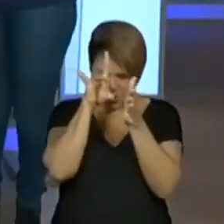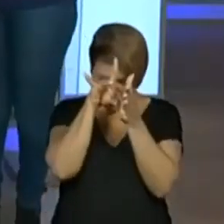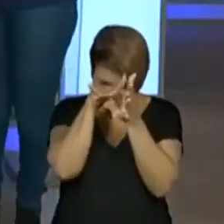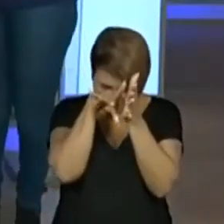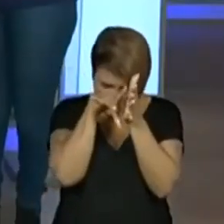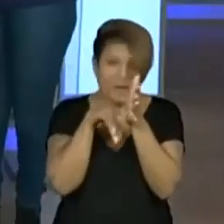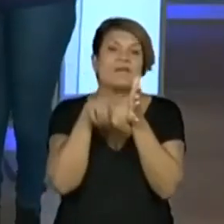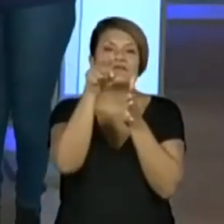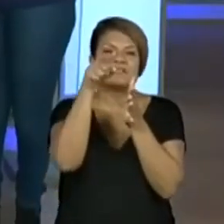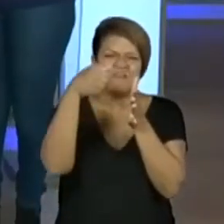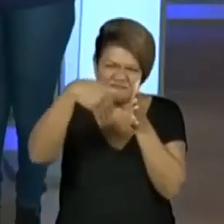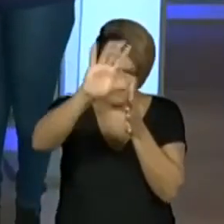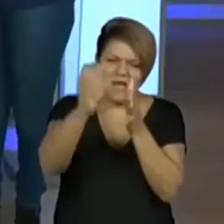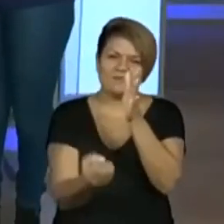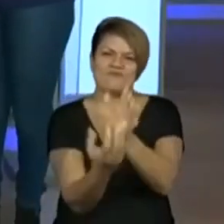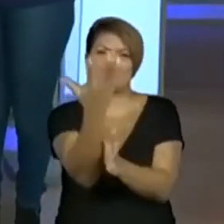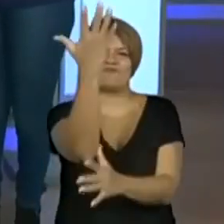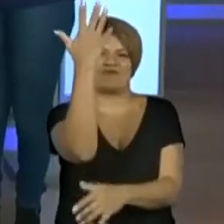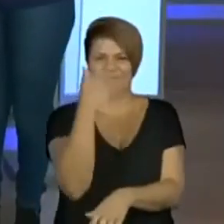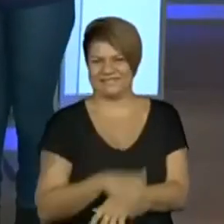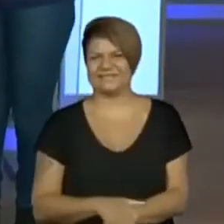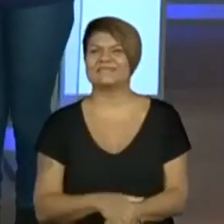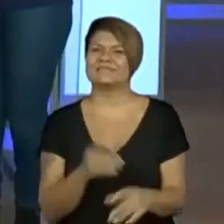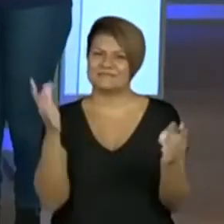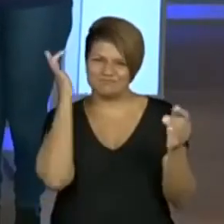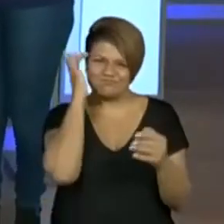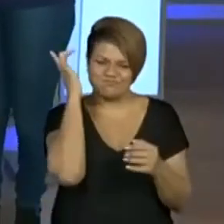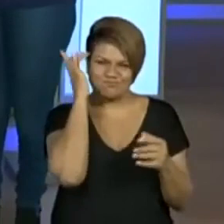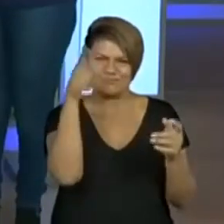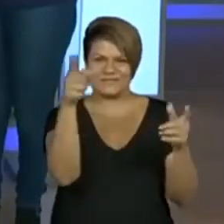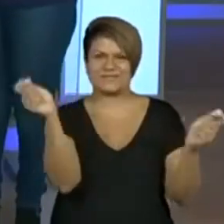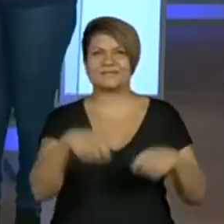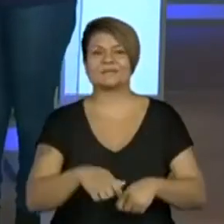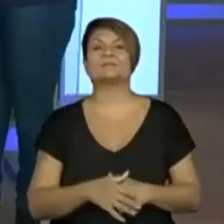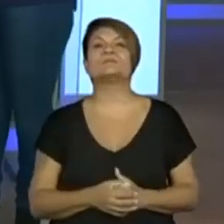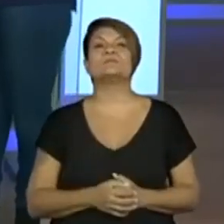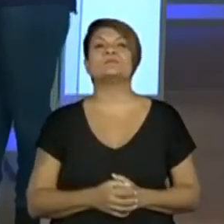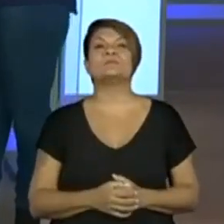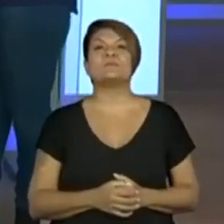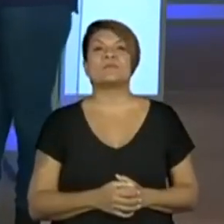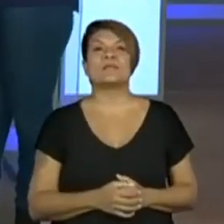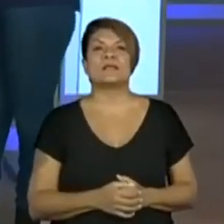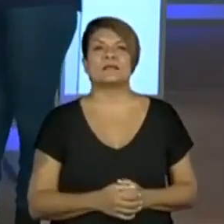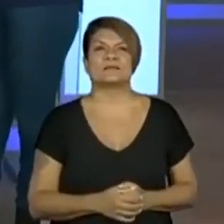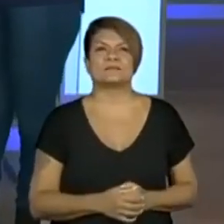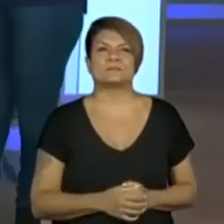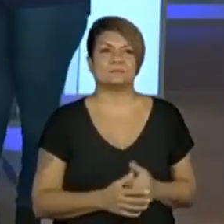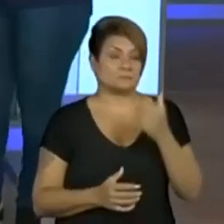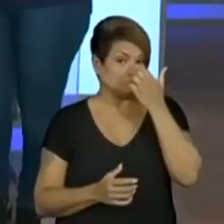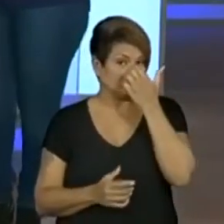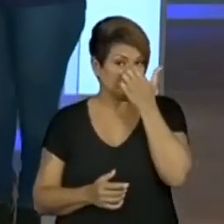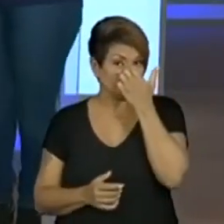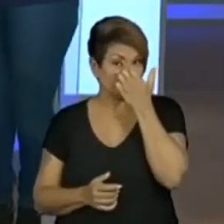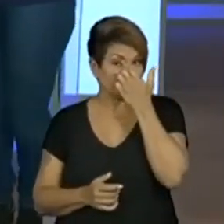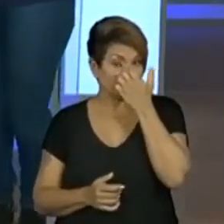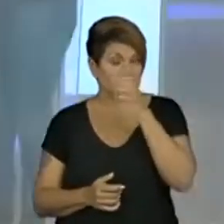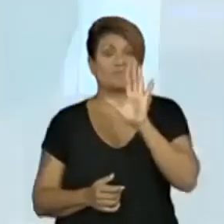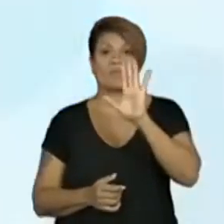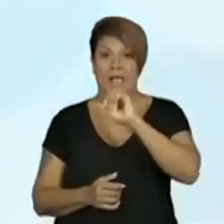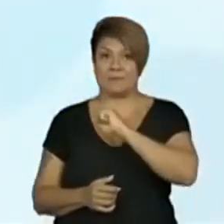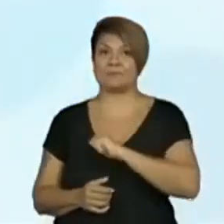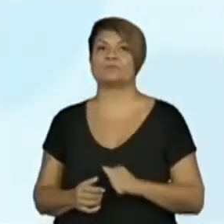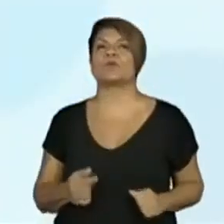eles e eles vão embora porque eles são muito capazes de fazer né e de fazer isso